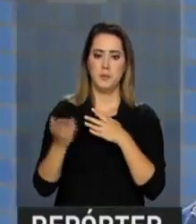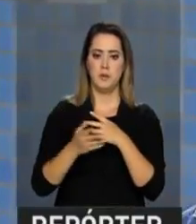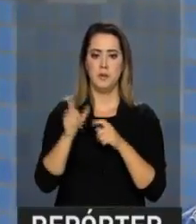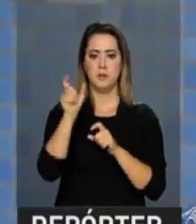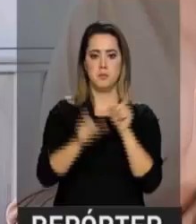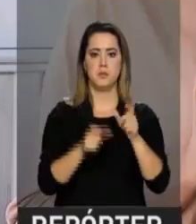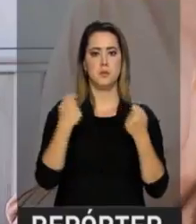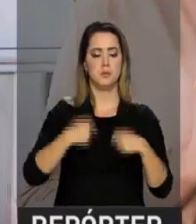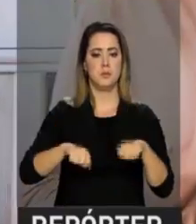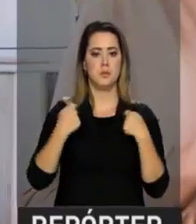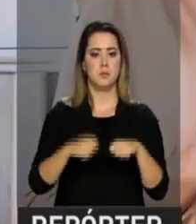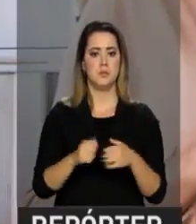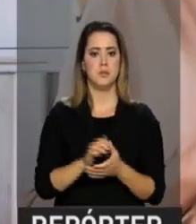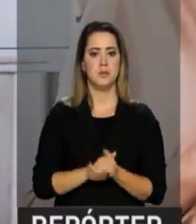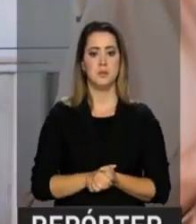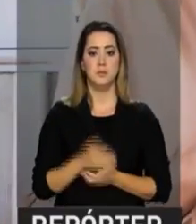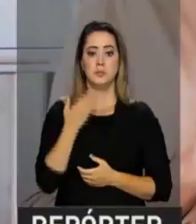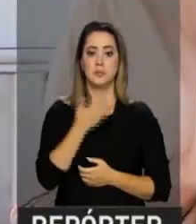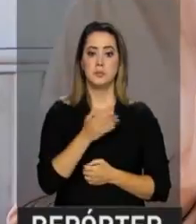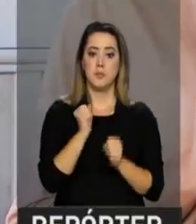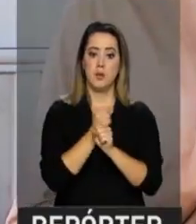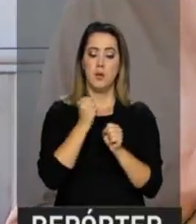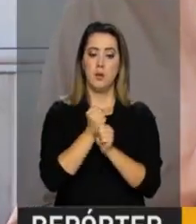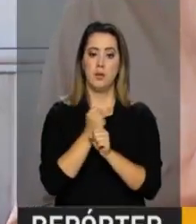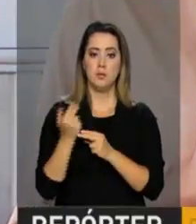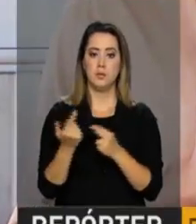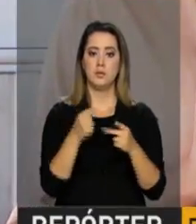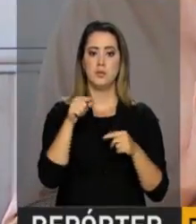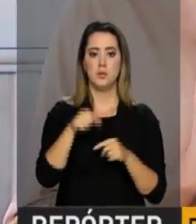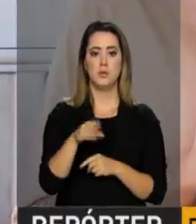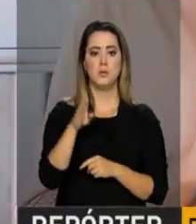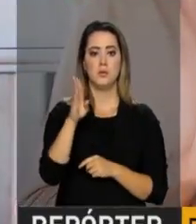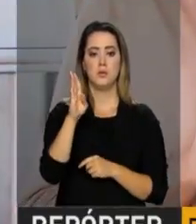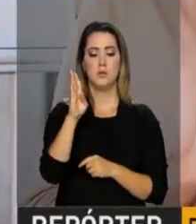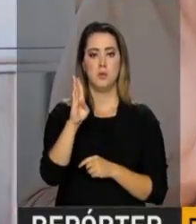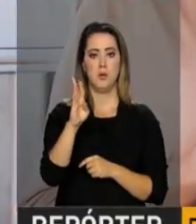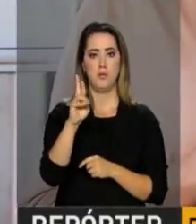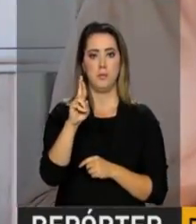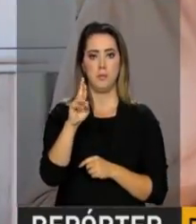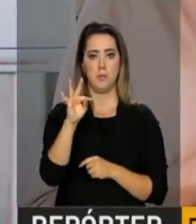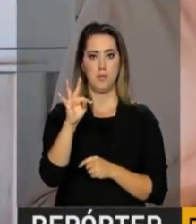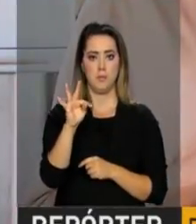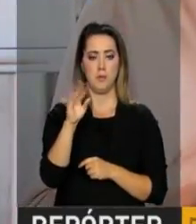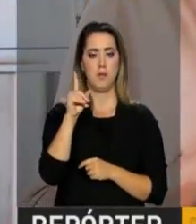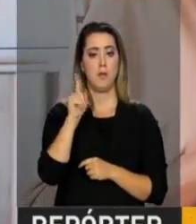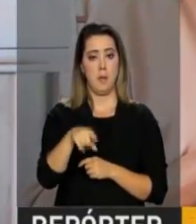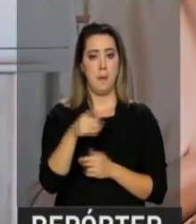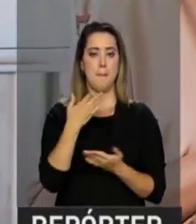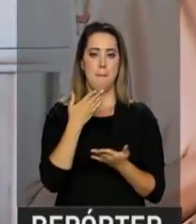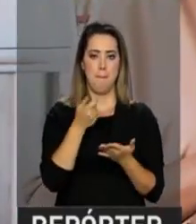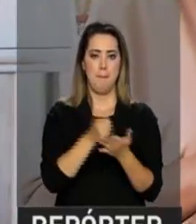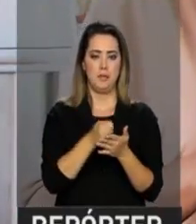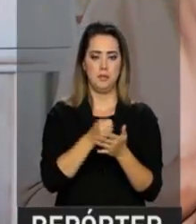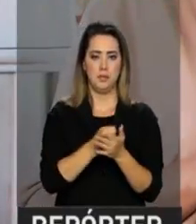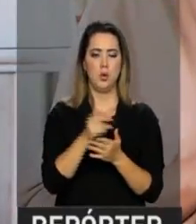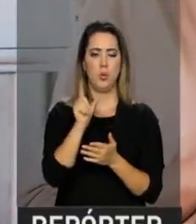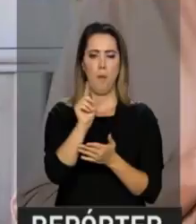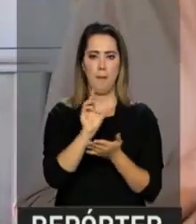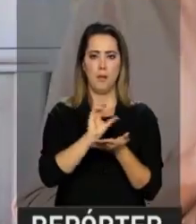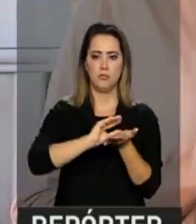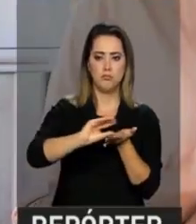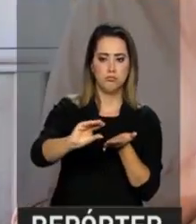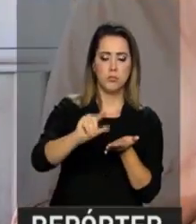pessoas precisando. Obras como essa do BRT em Brasília são parcialmente financiadas com recursos do